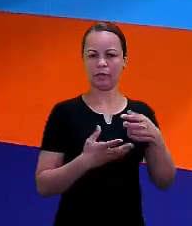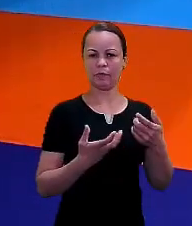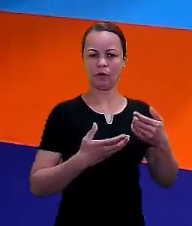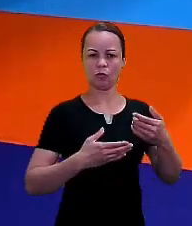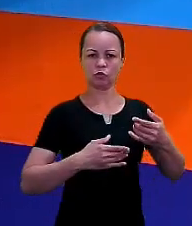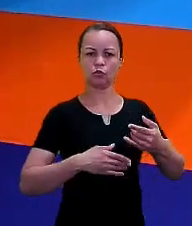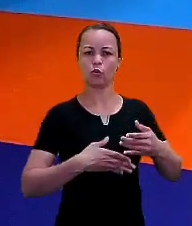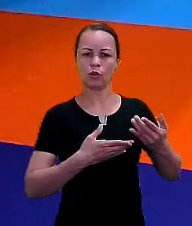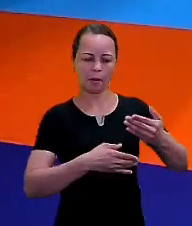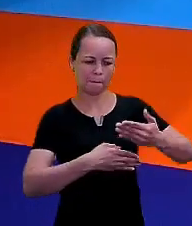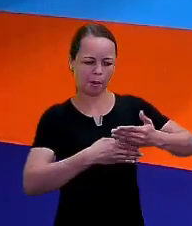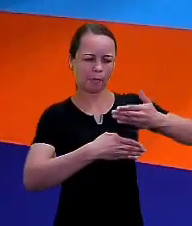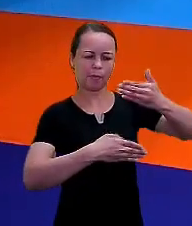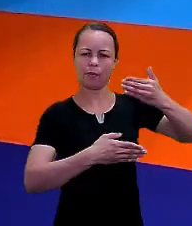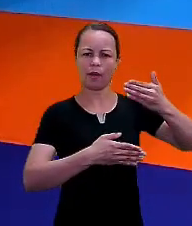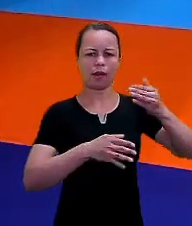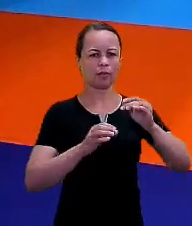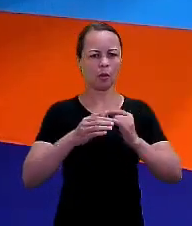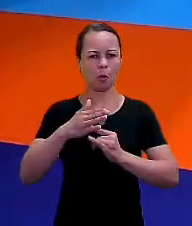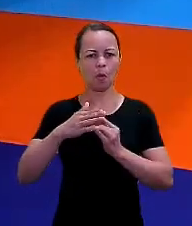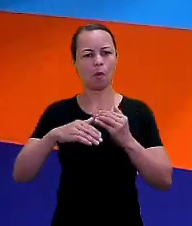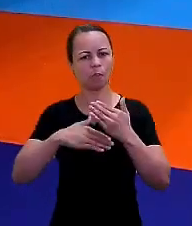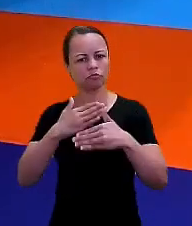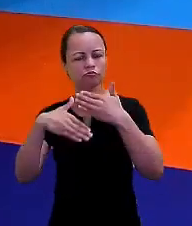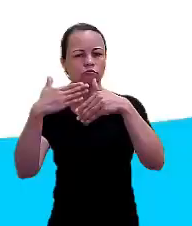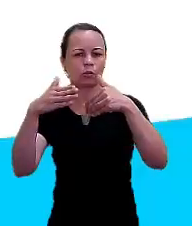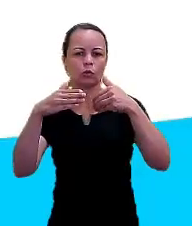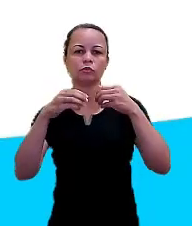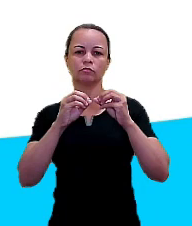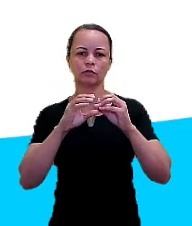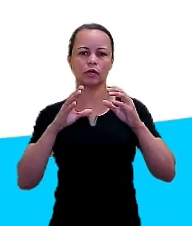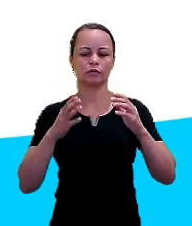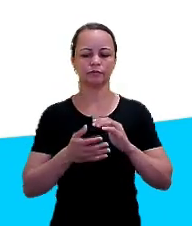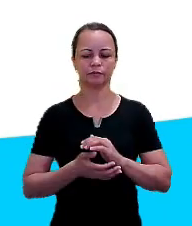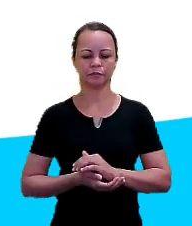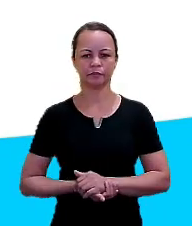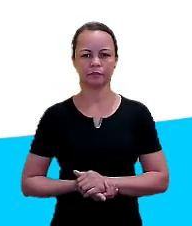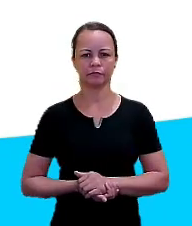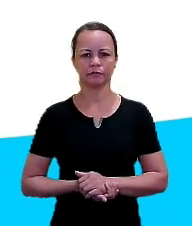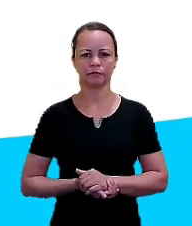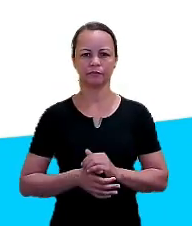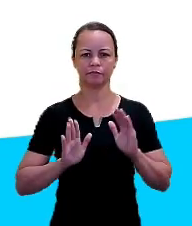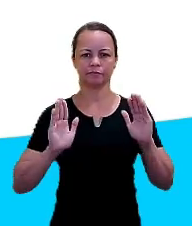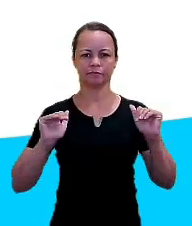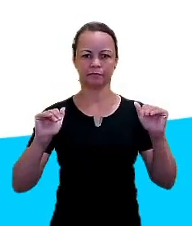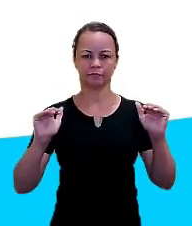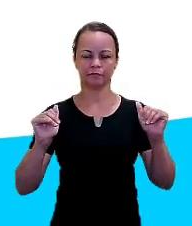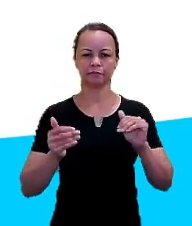mas sim para construir pontes. Por favor, produção, abre essa imagem aí. Fui!